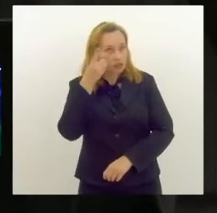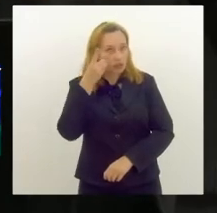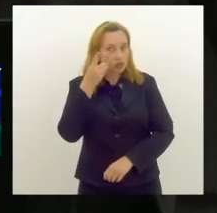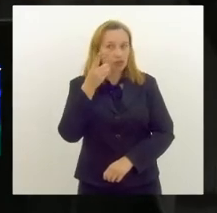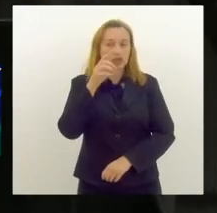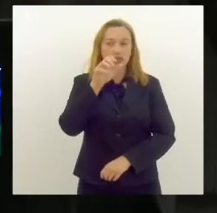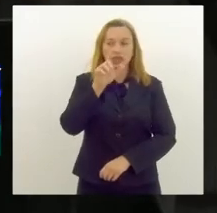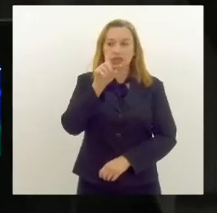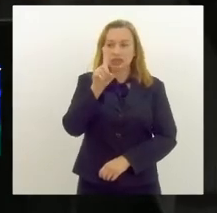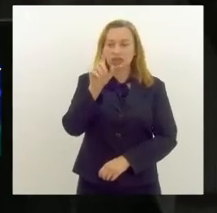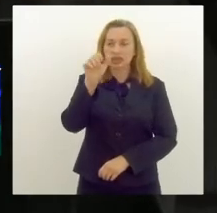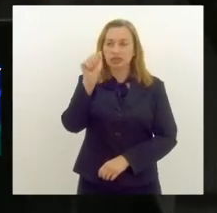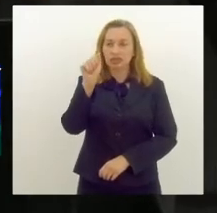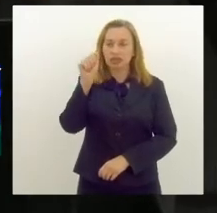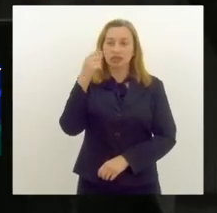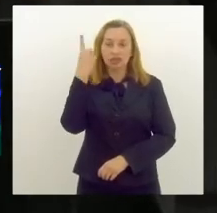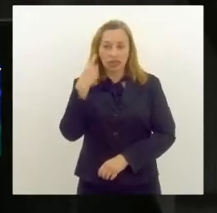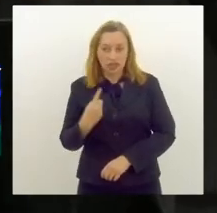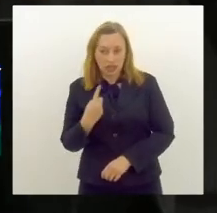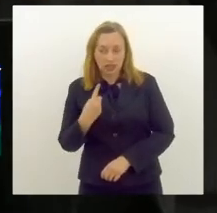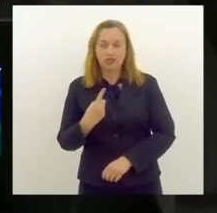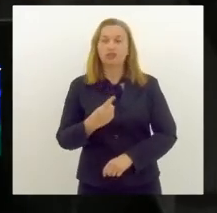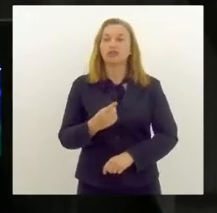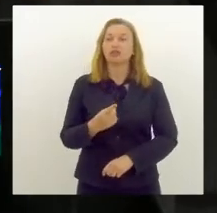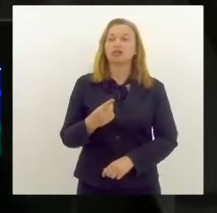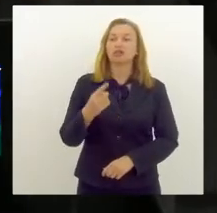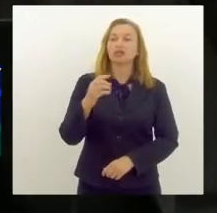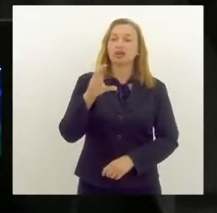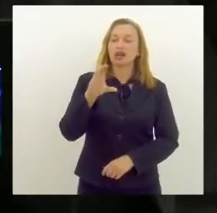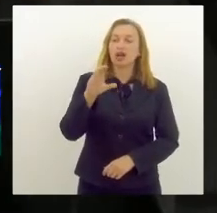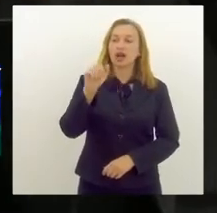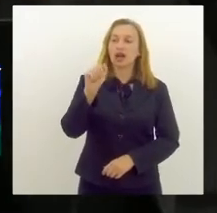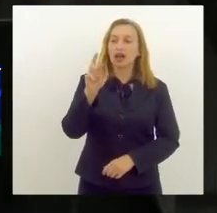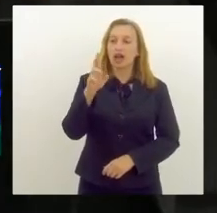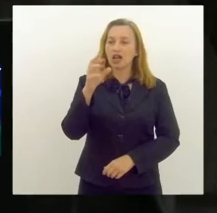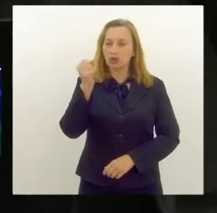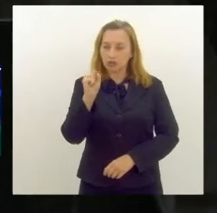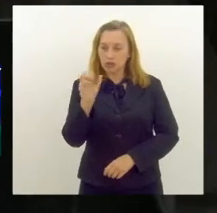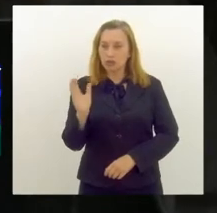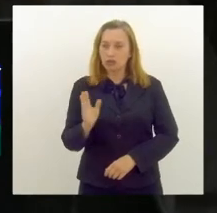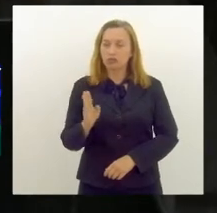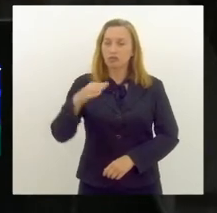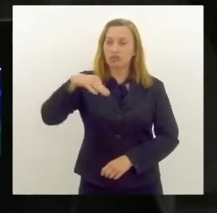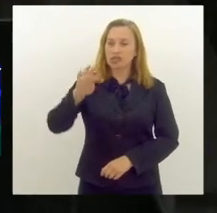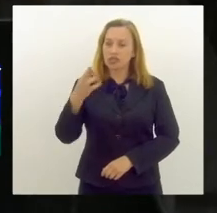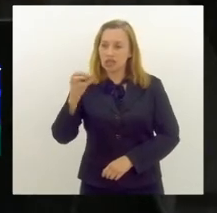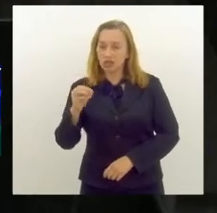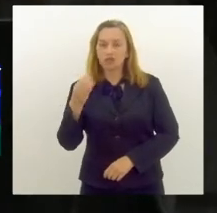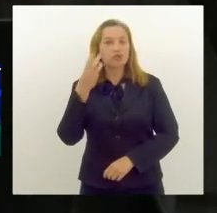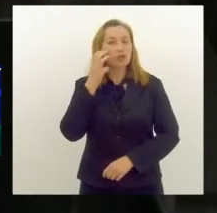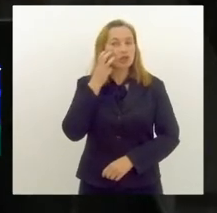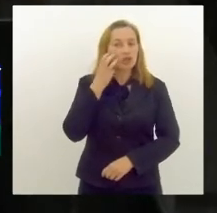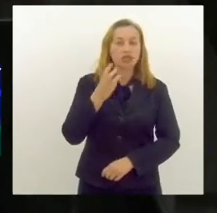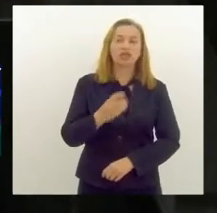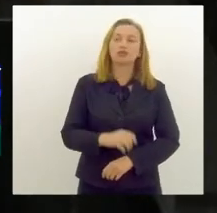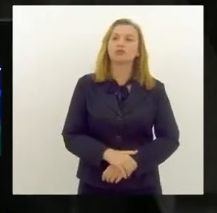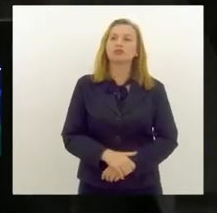deputada Dani Monteiro, deputado Carlos Macedo, deputado Valdeque